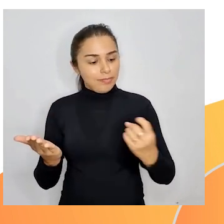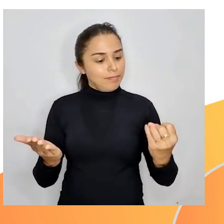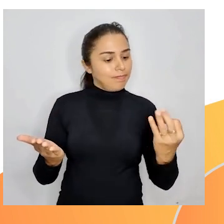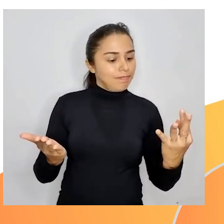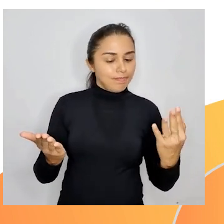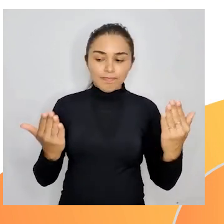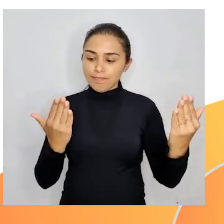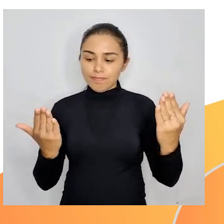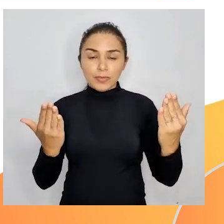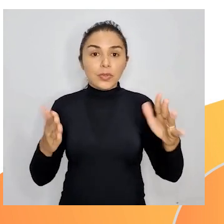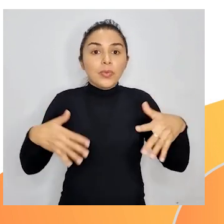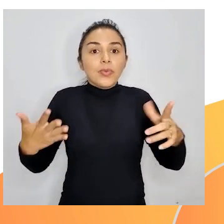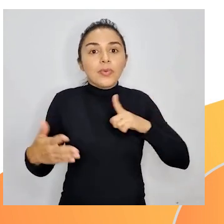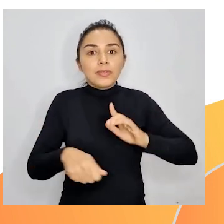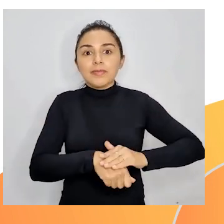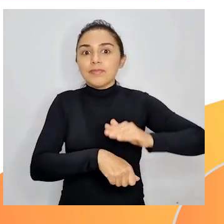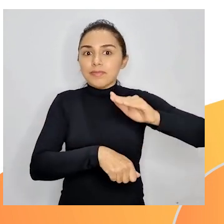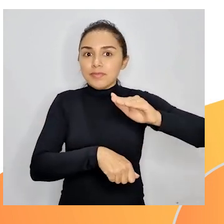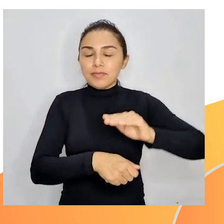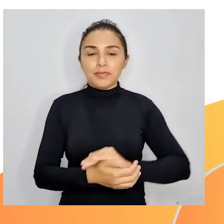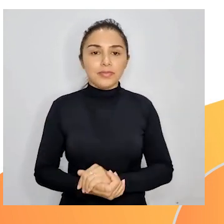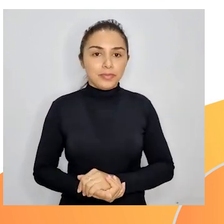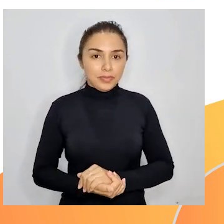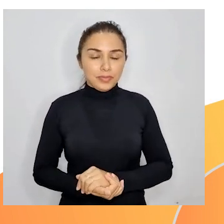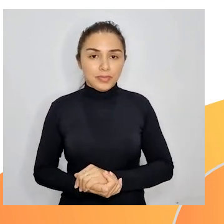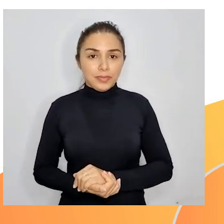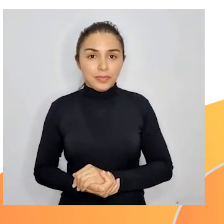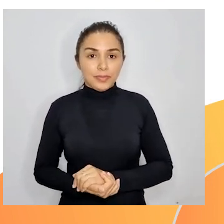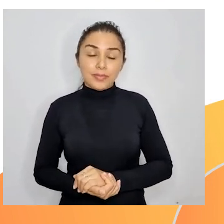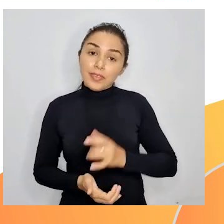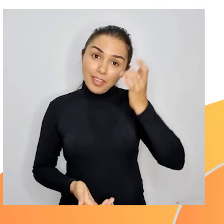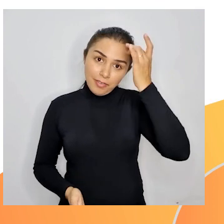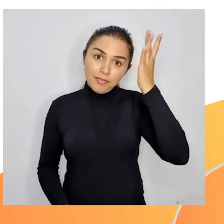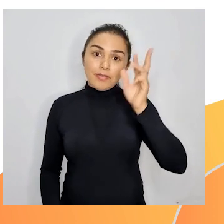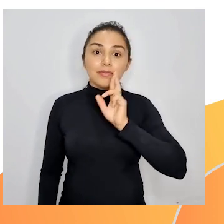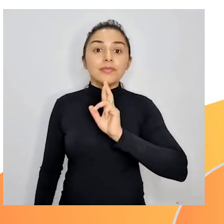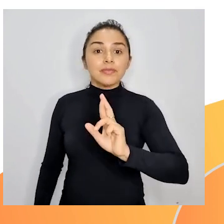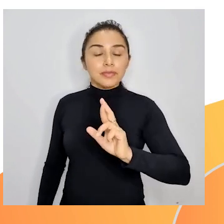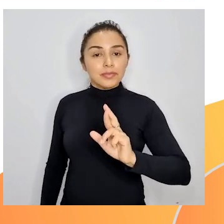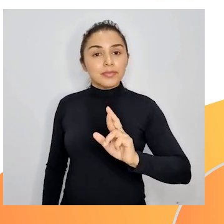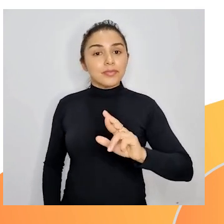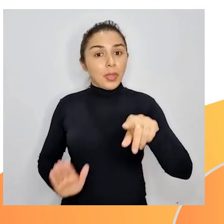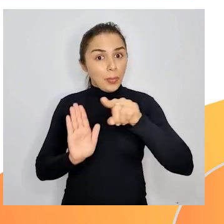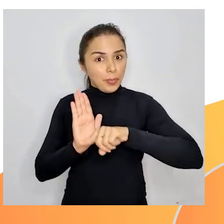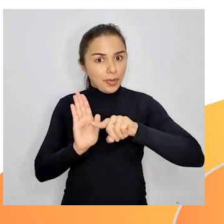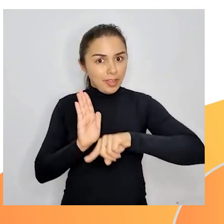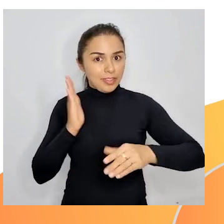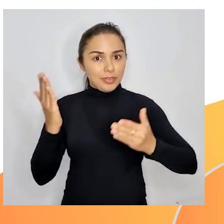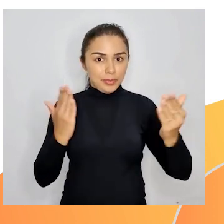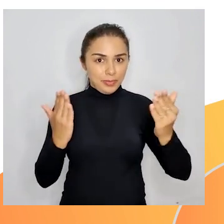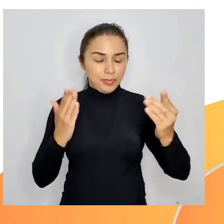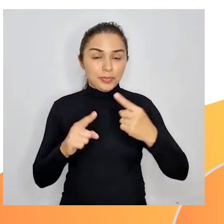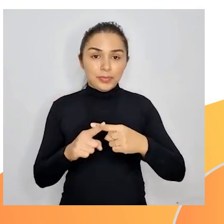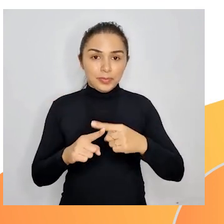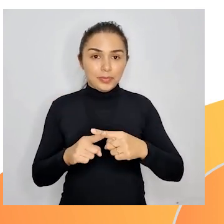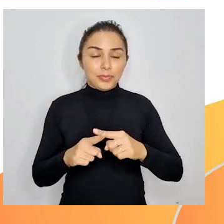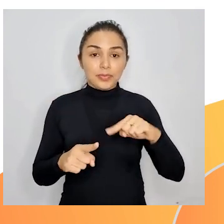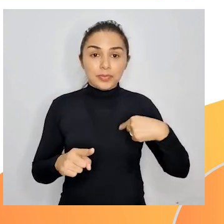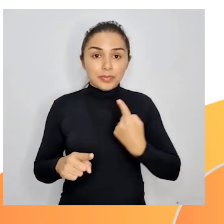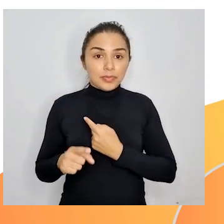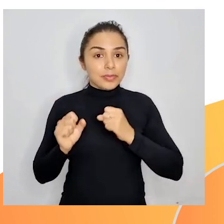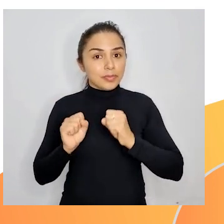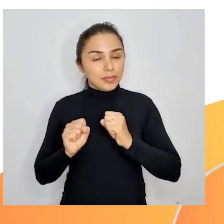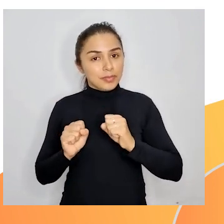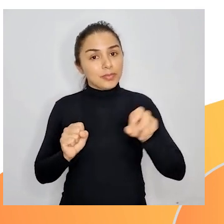nesse exemplo aqui que eu trouxe para vocês, é bem fácil de a gente realizar essa comparação. A gente usa, às